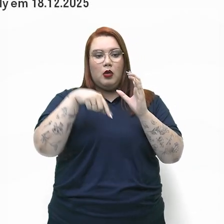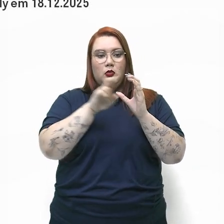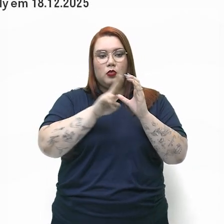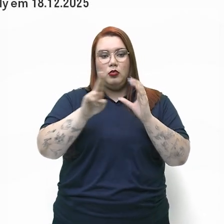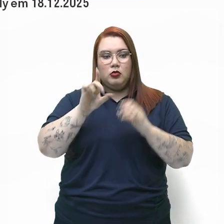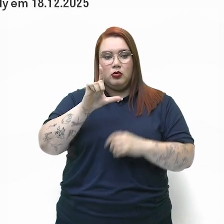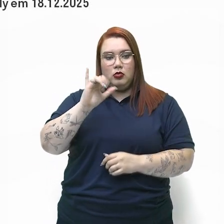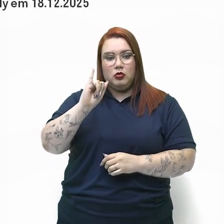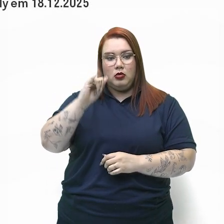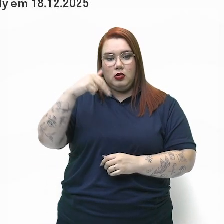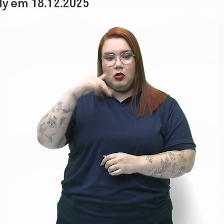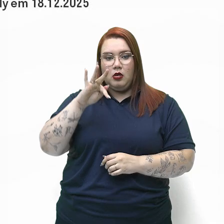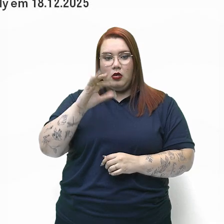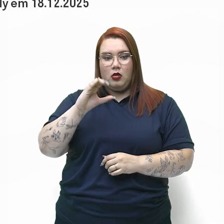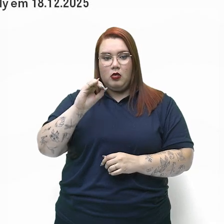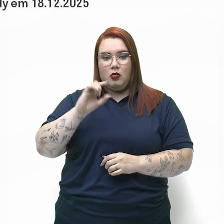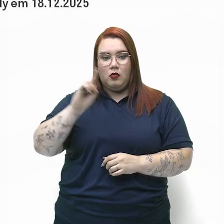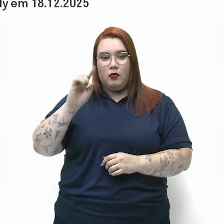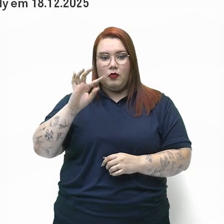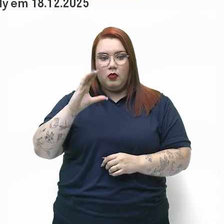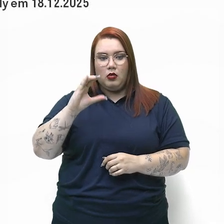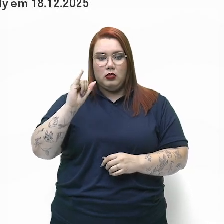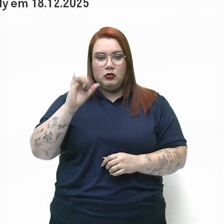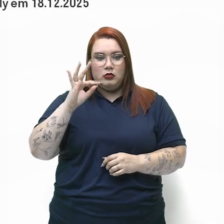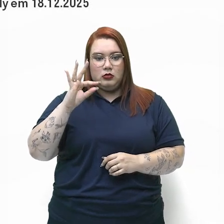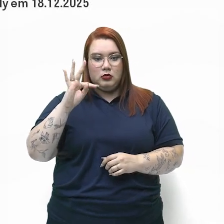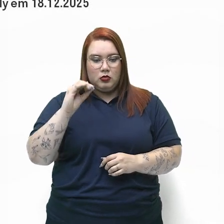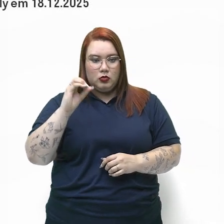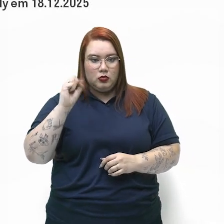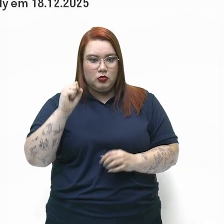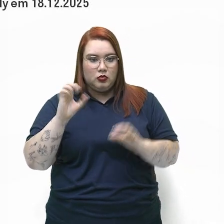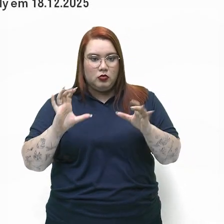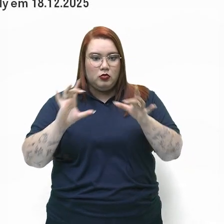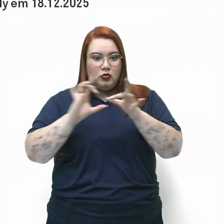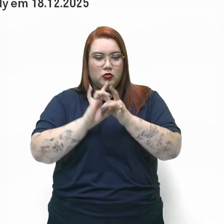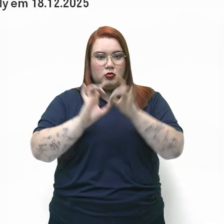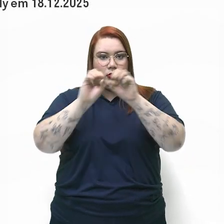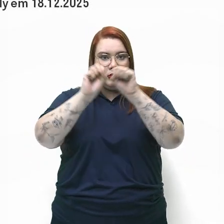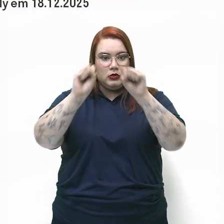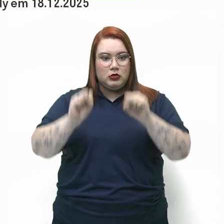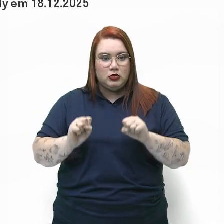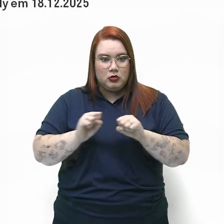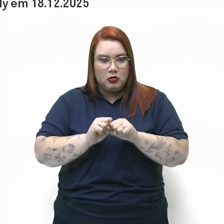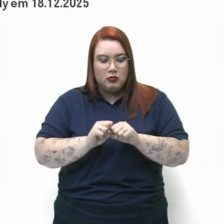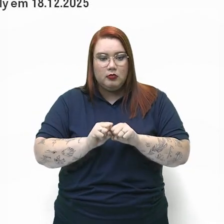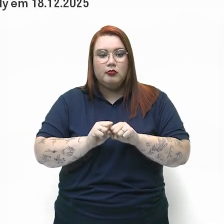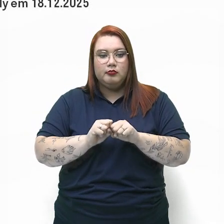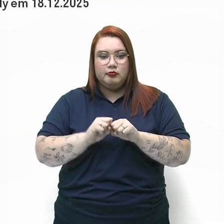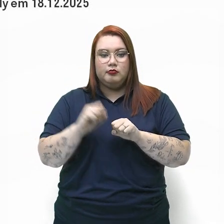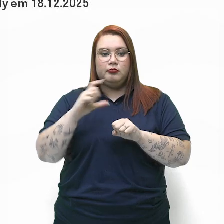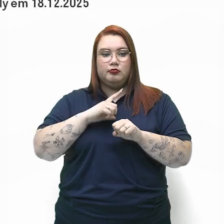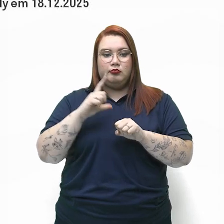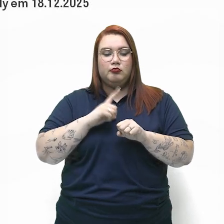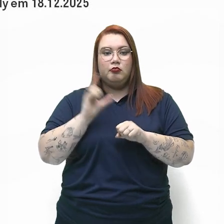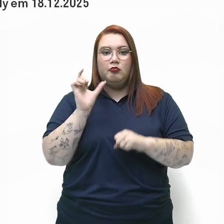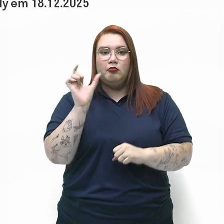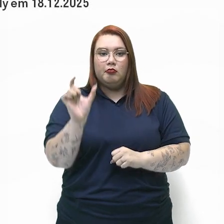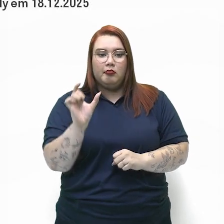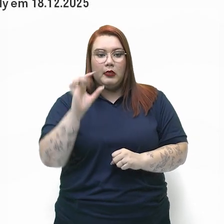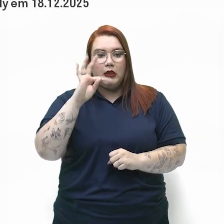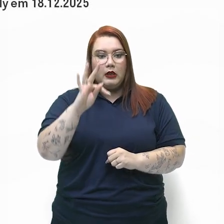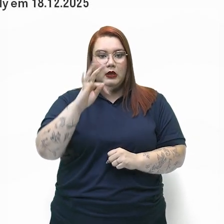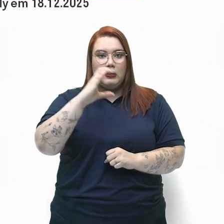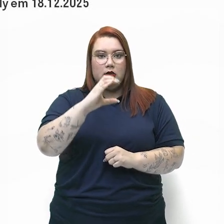os linfócitos. Essas células dos linfócitos fazem parte do sistema imunológico, tá? Então, a gente observa aí o linfócito